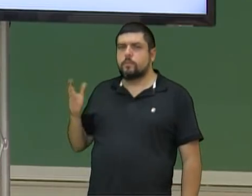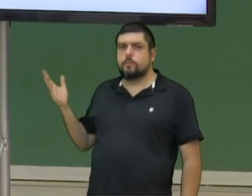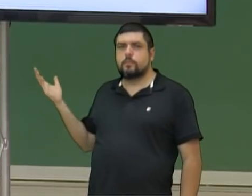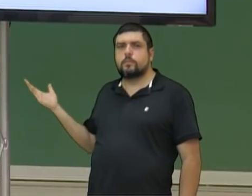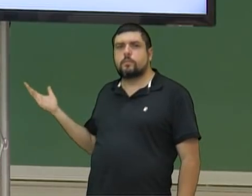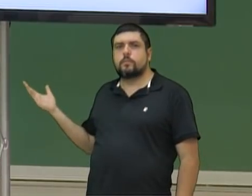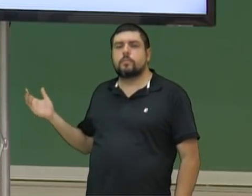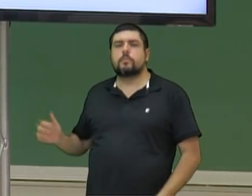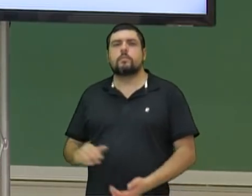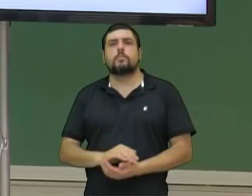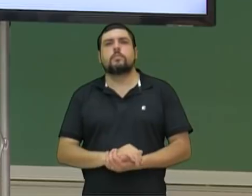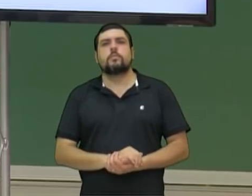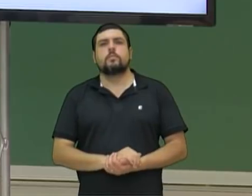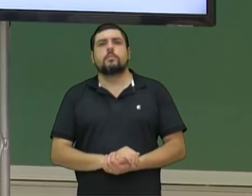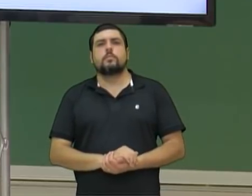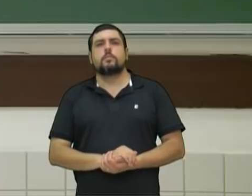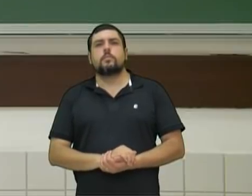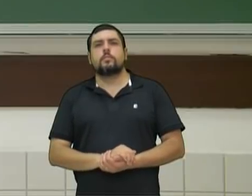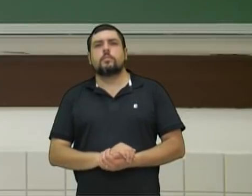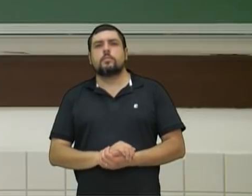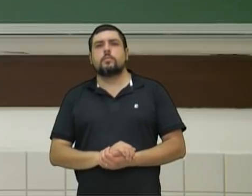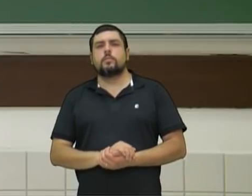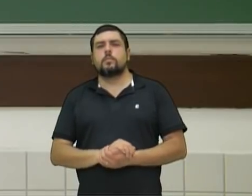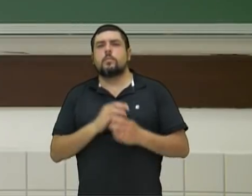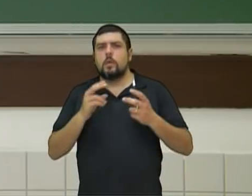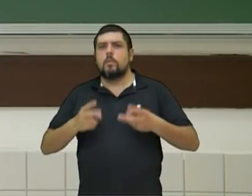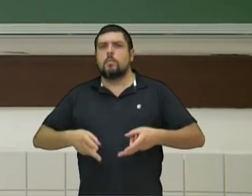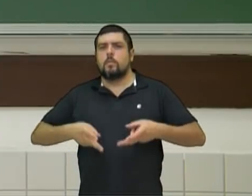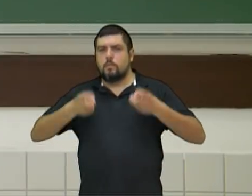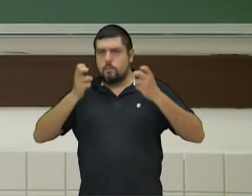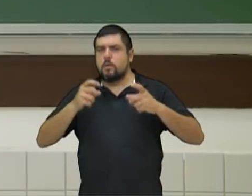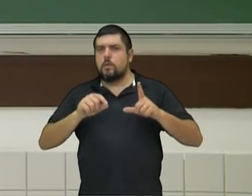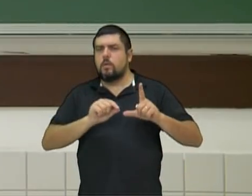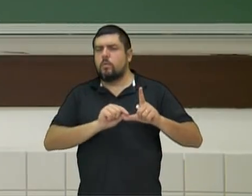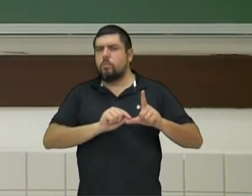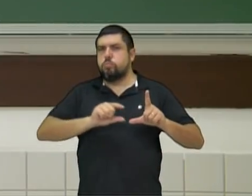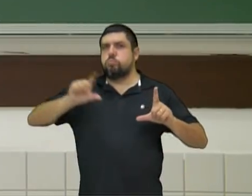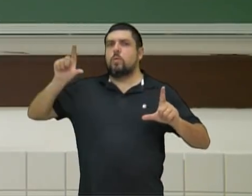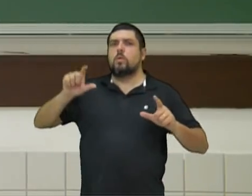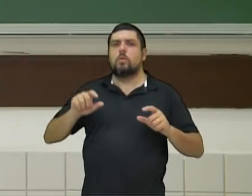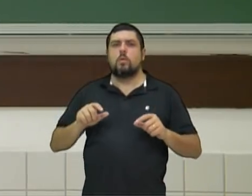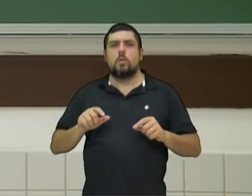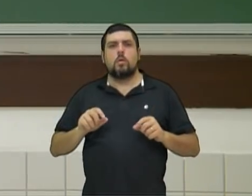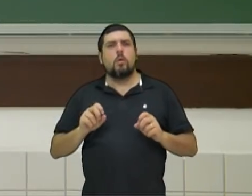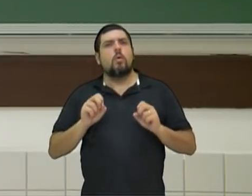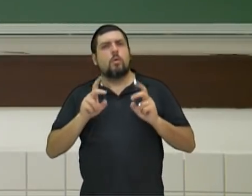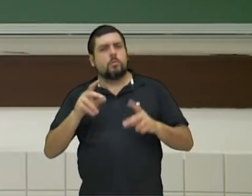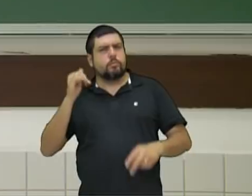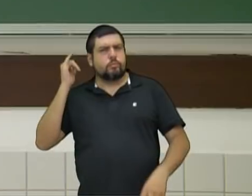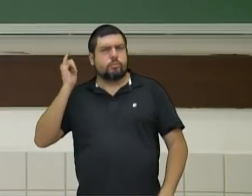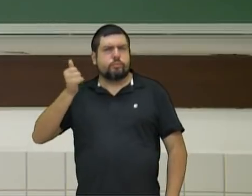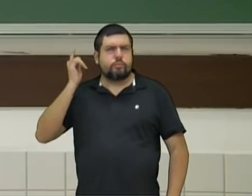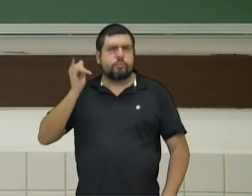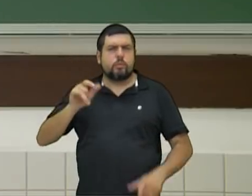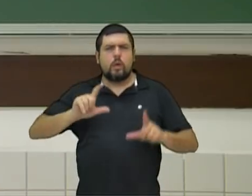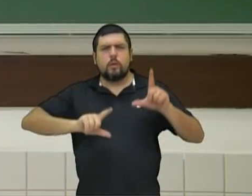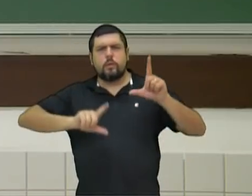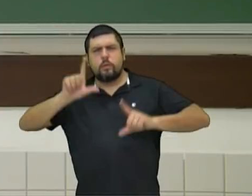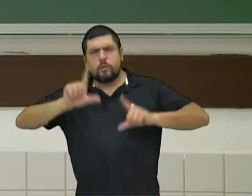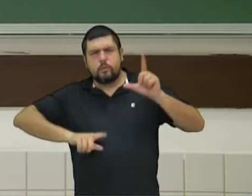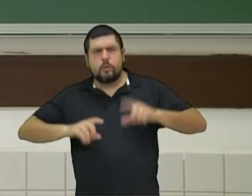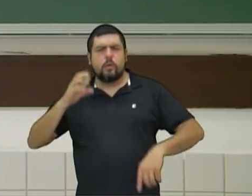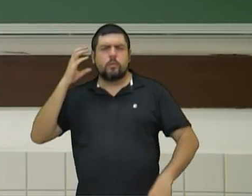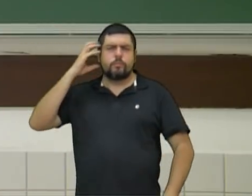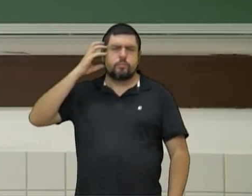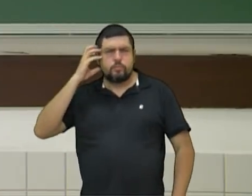152.075. Então, percebam que aumentou bastante. Isso vem sido falado, mas ainda está aumentando, não é verdade? Então, vocês